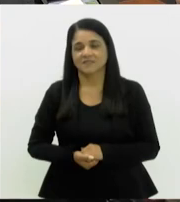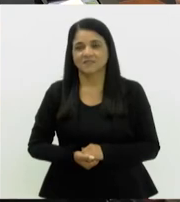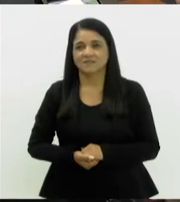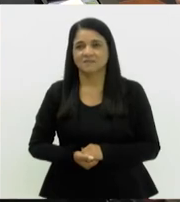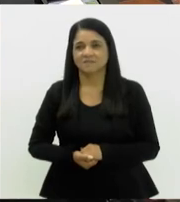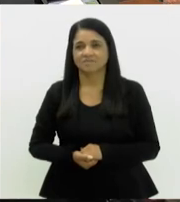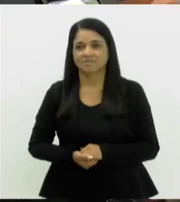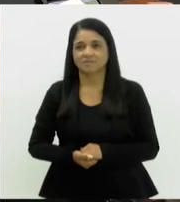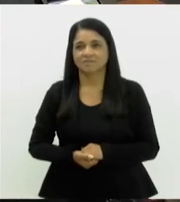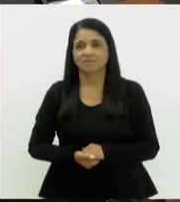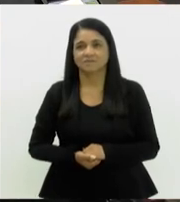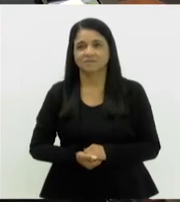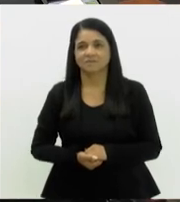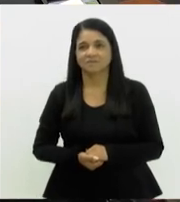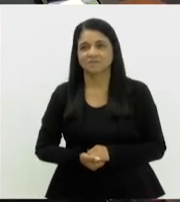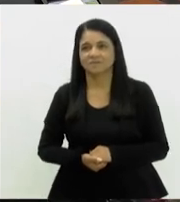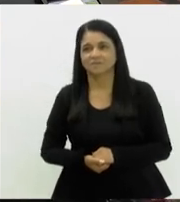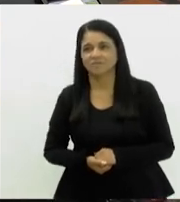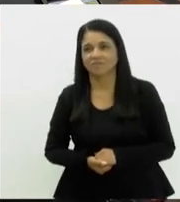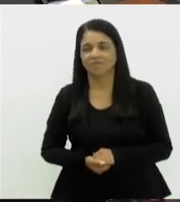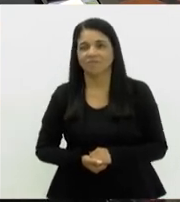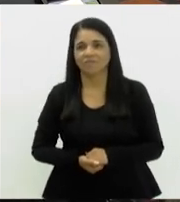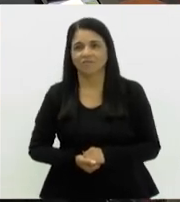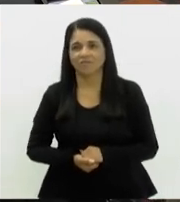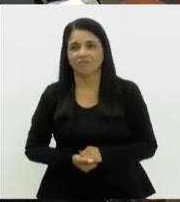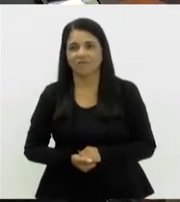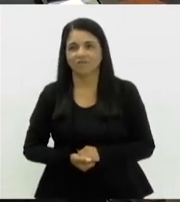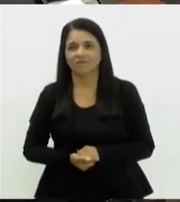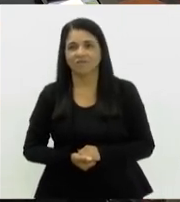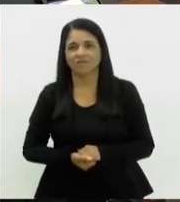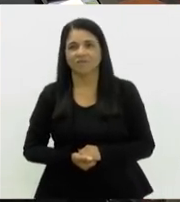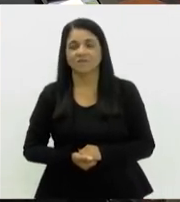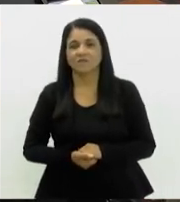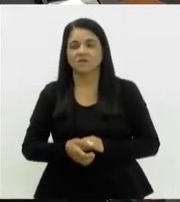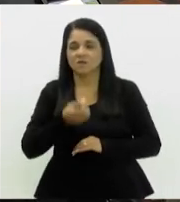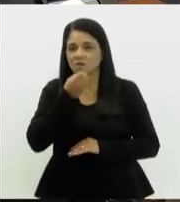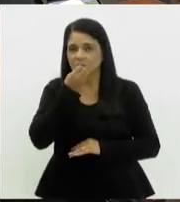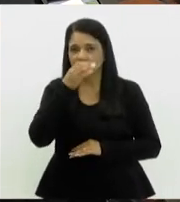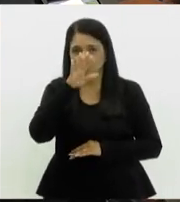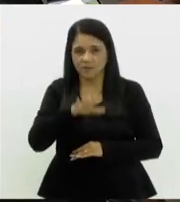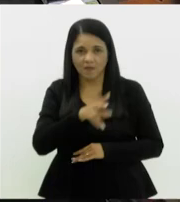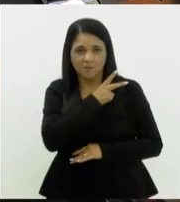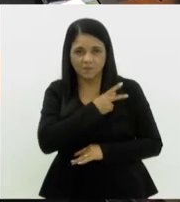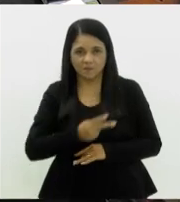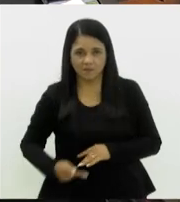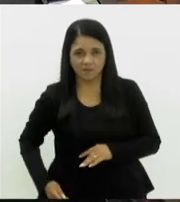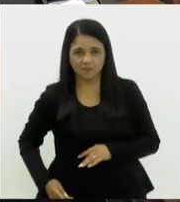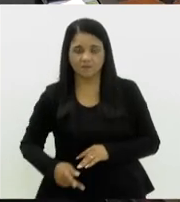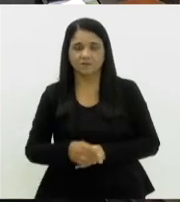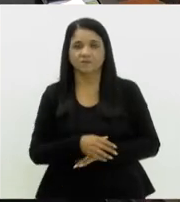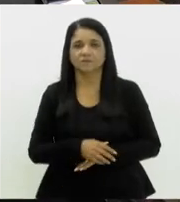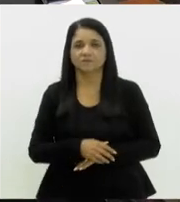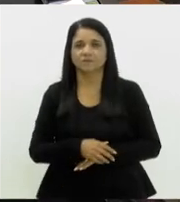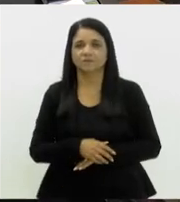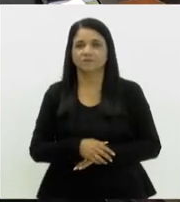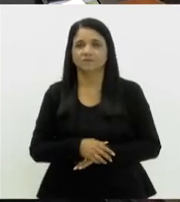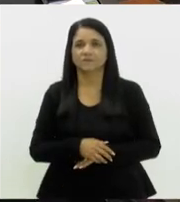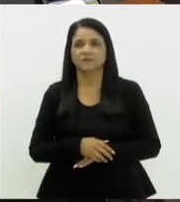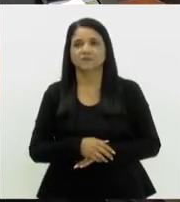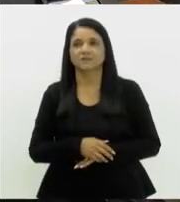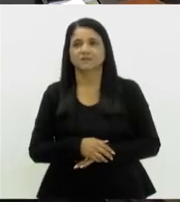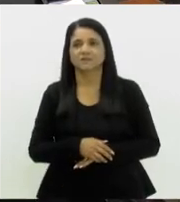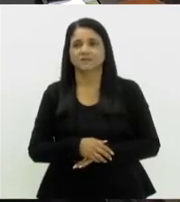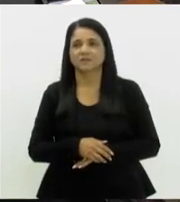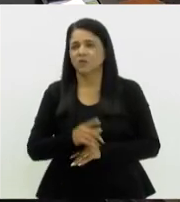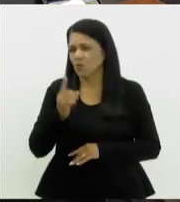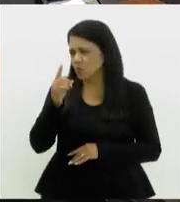Eu vou ter que lavar para ver se melhorava, mas eu acho que de repente ia ter que colocar. Boa tarde, senhor presidente. Queria felicitá-lo. Um minuto, por